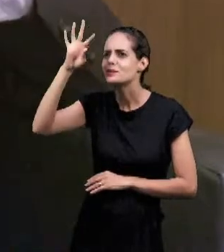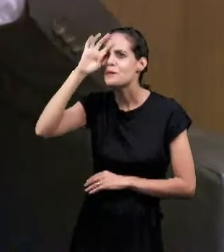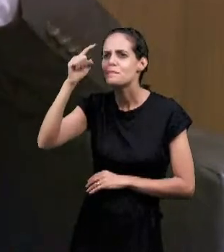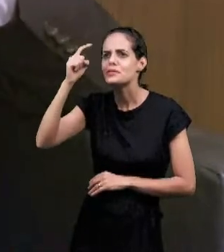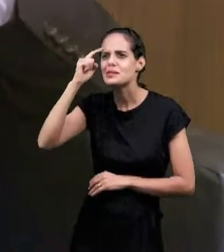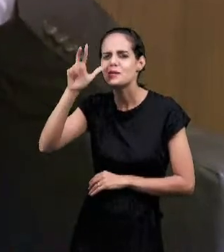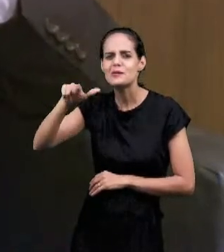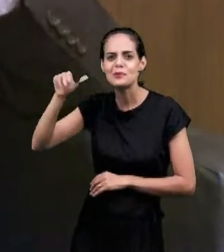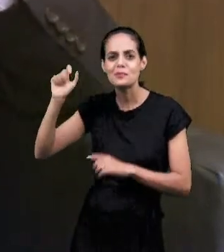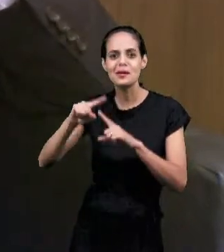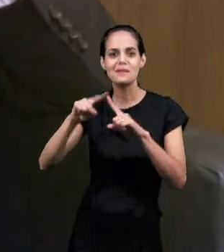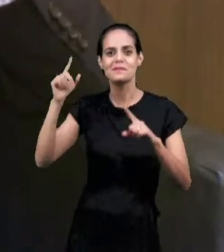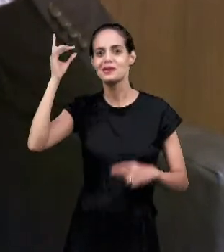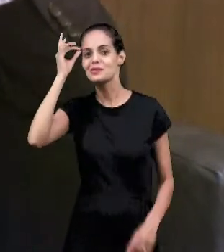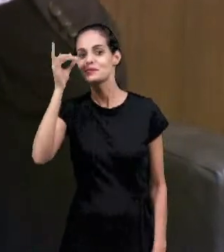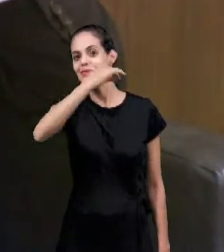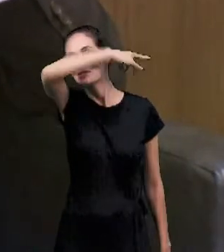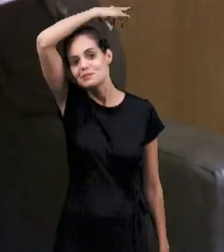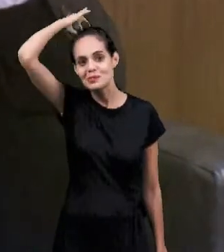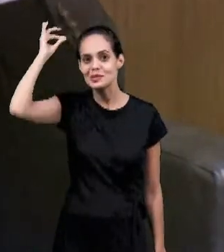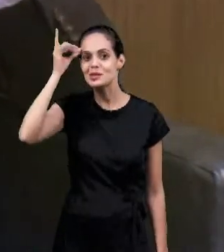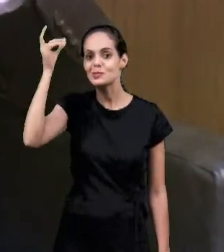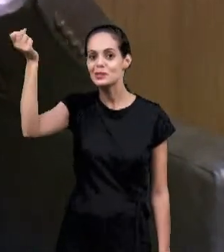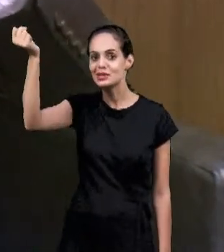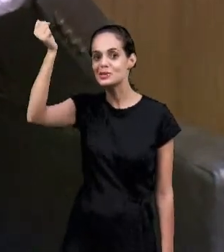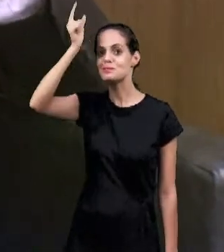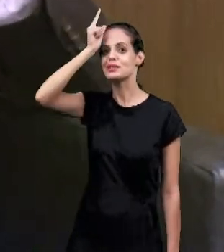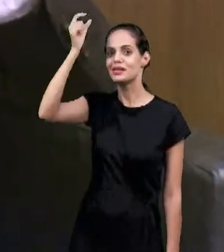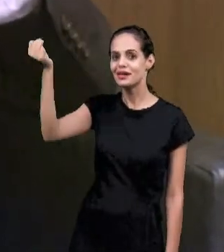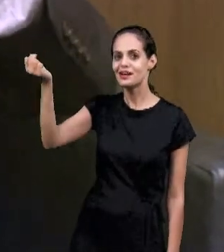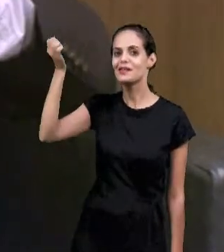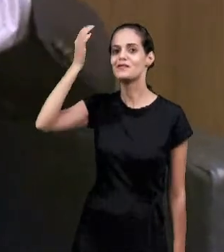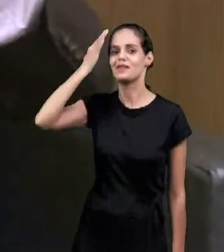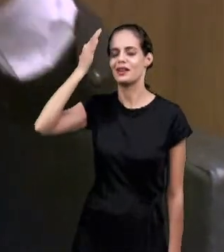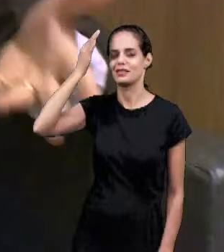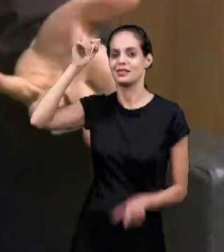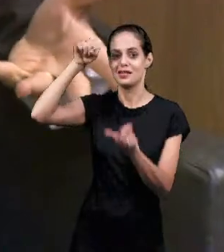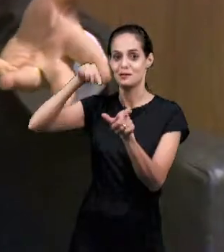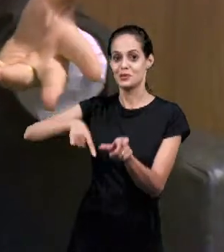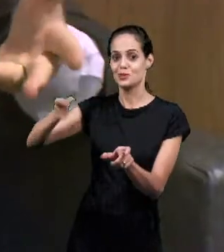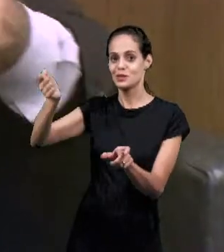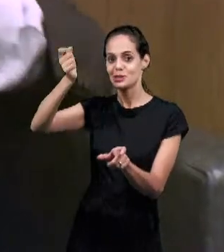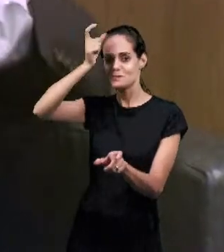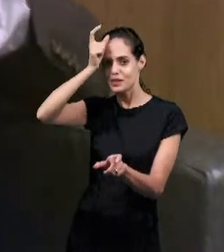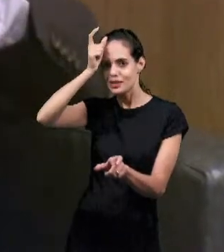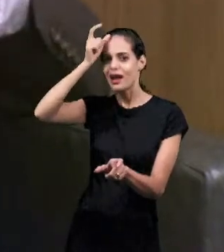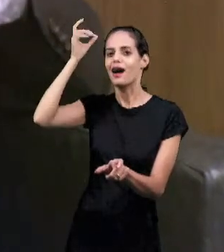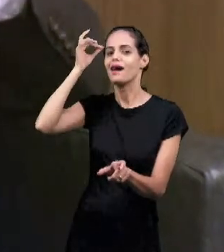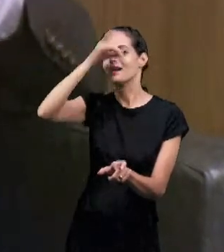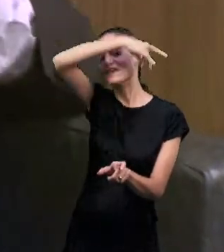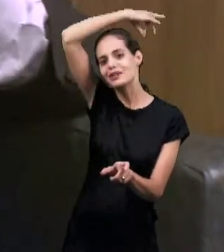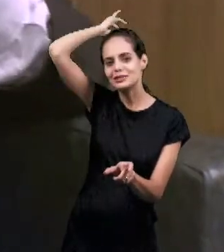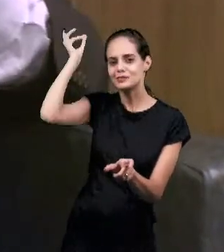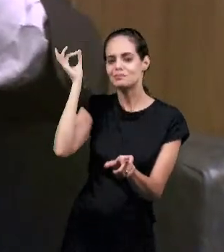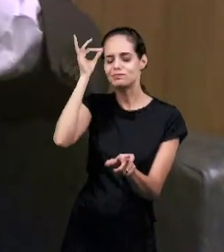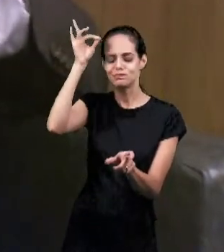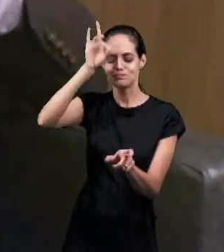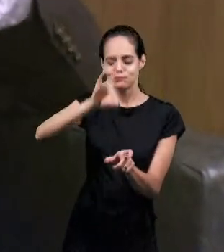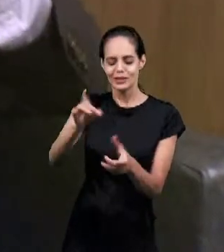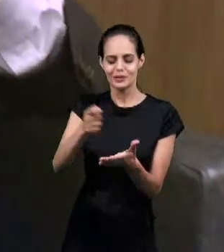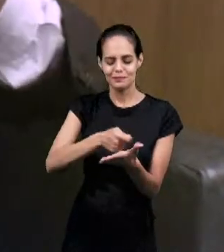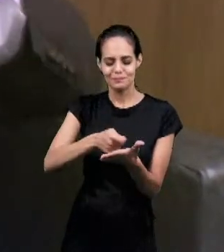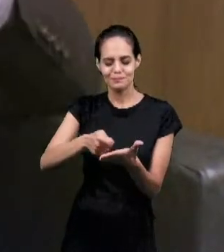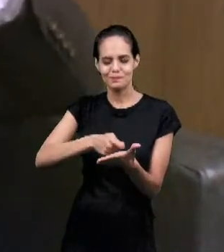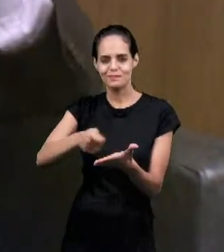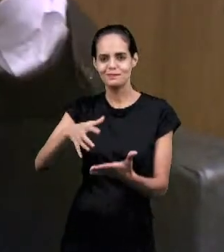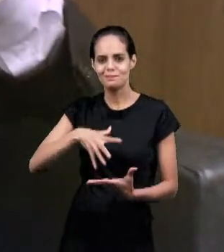o Espírito Santo, o quê? Revela ao servo. E ele, inspirado pelo Espírito Santo, ele compõe o hino. E esse hino, ele entra na nossa alma, e quando